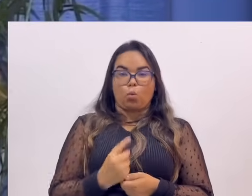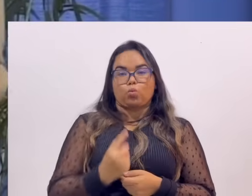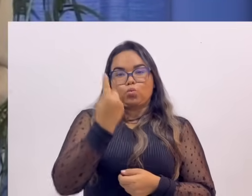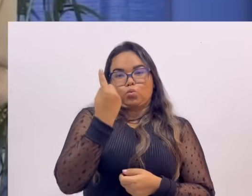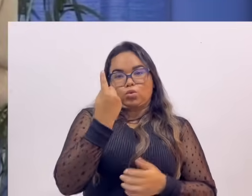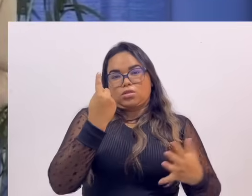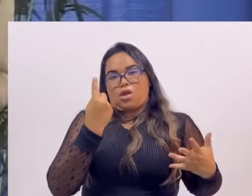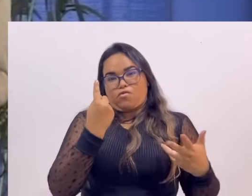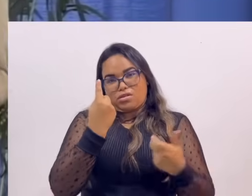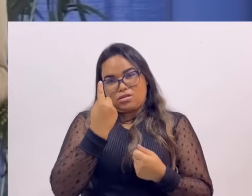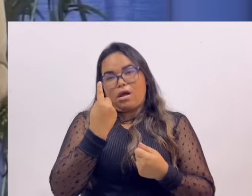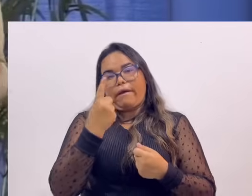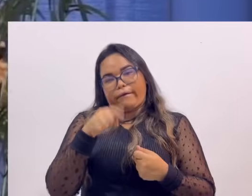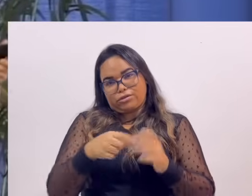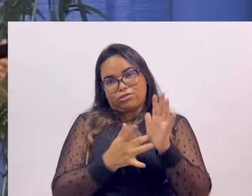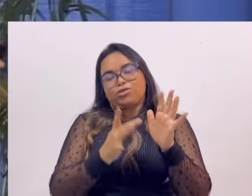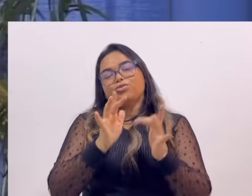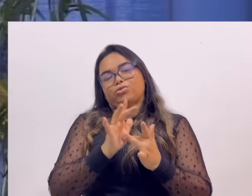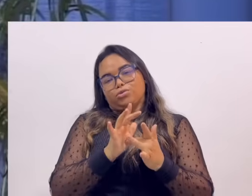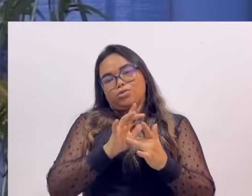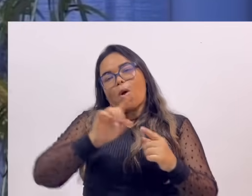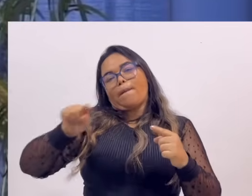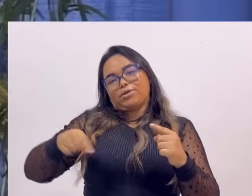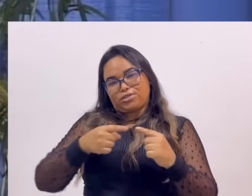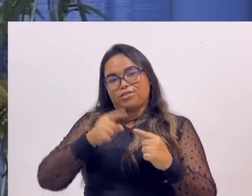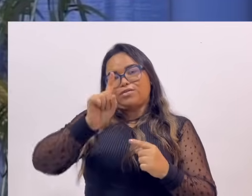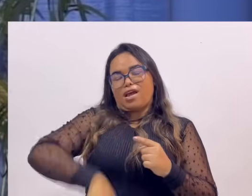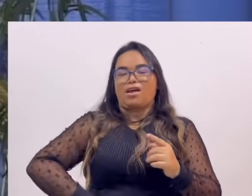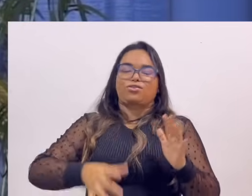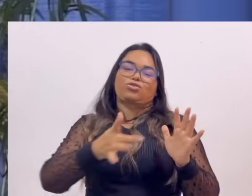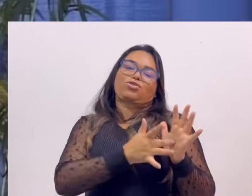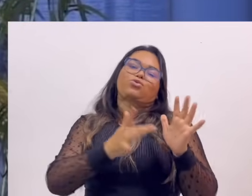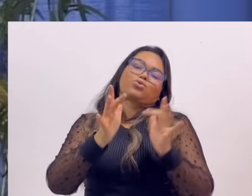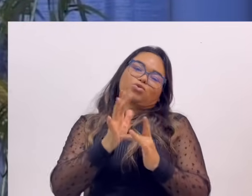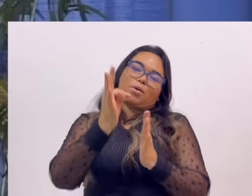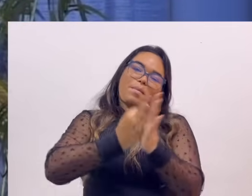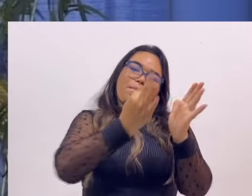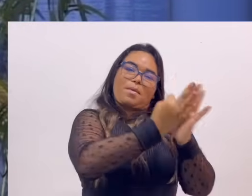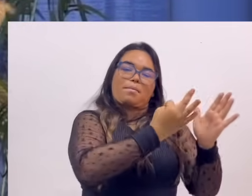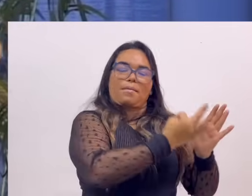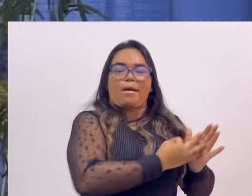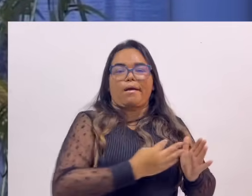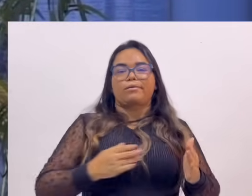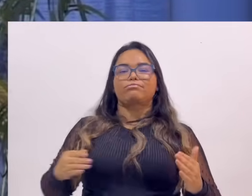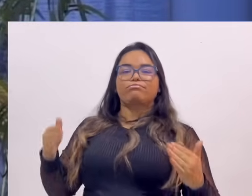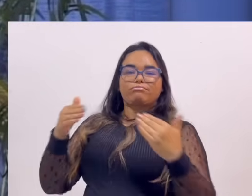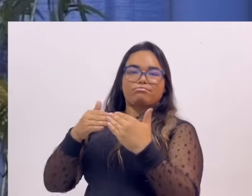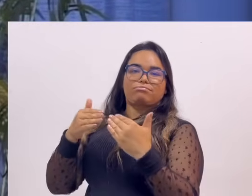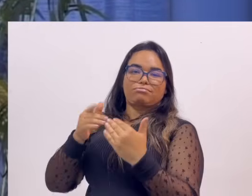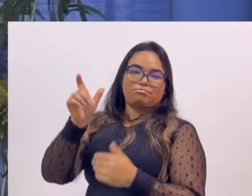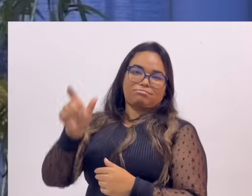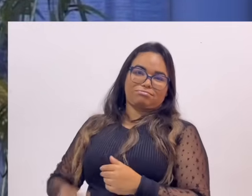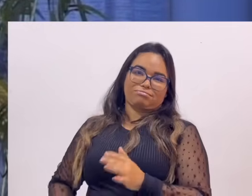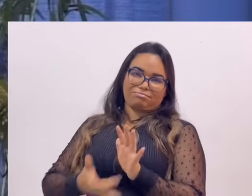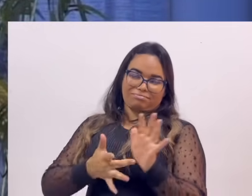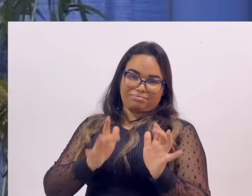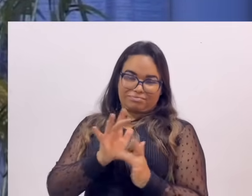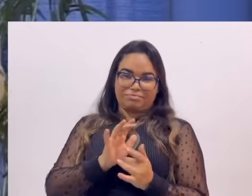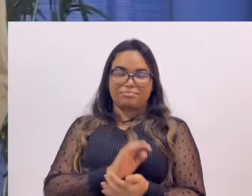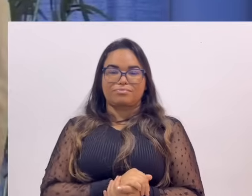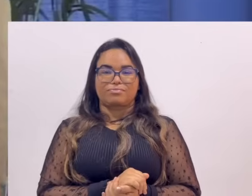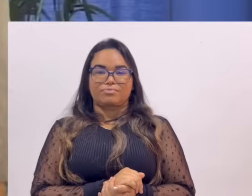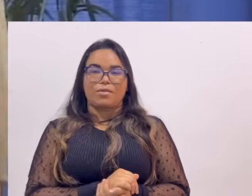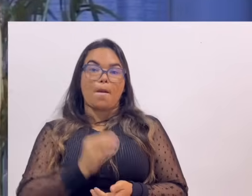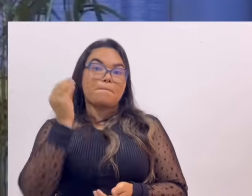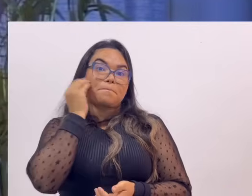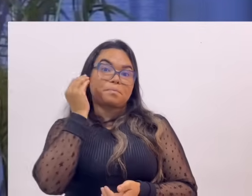todos esses textos falam apenas de um único indivíduo e este é Jesus Cristo. Vejamos se